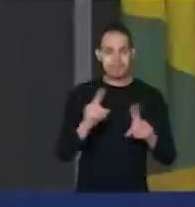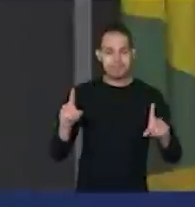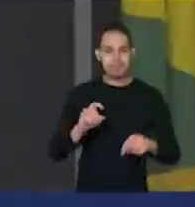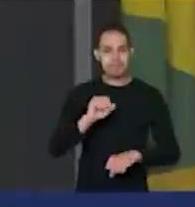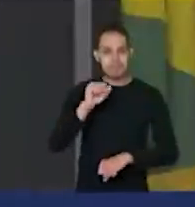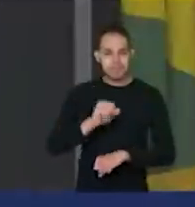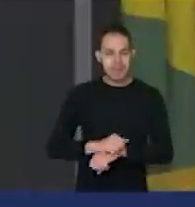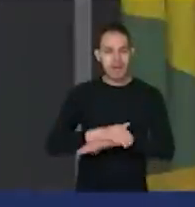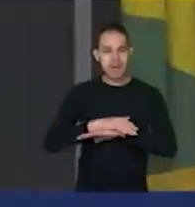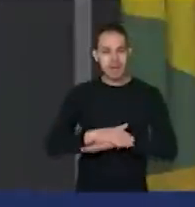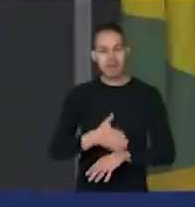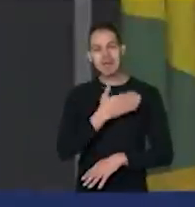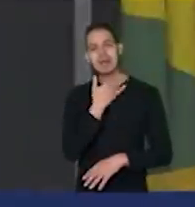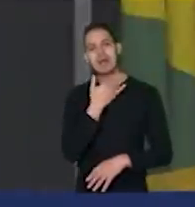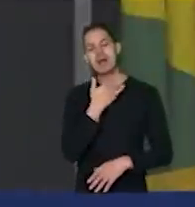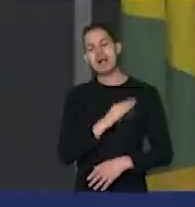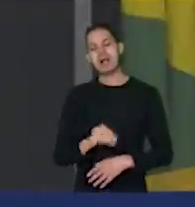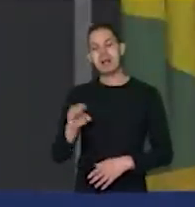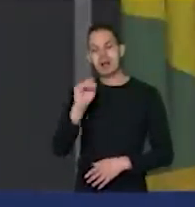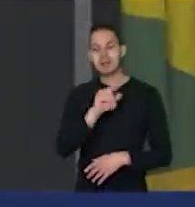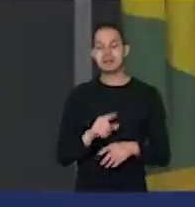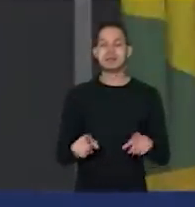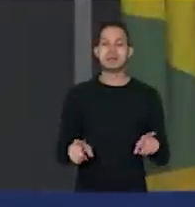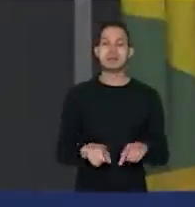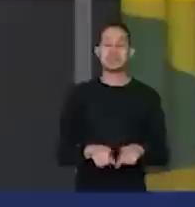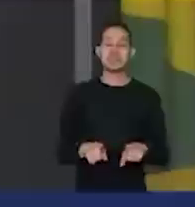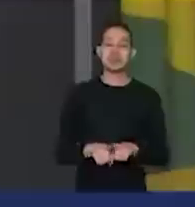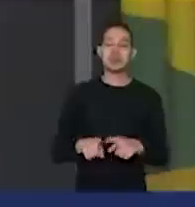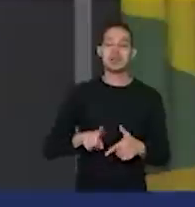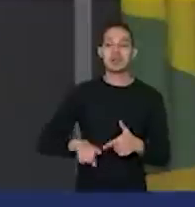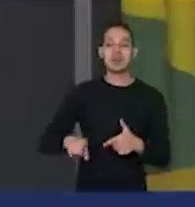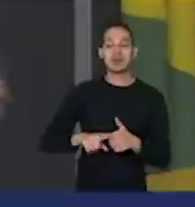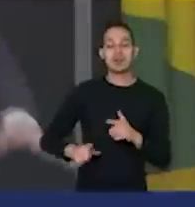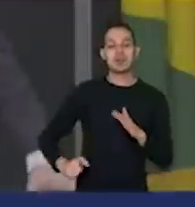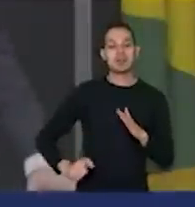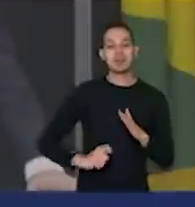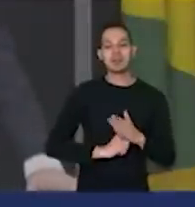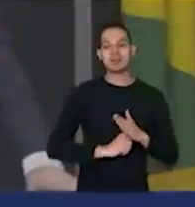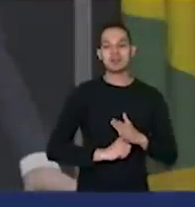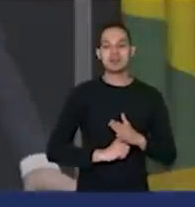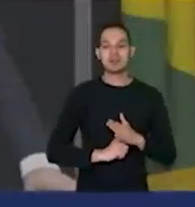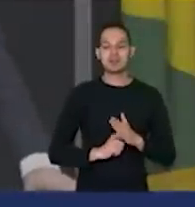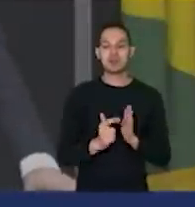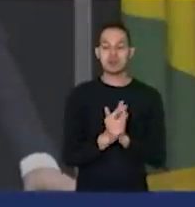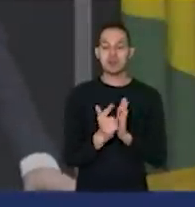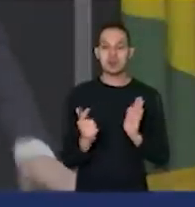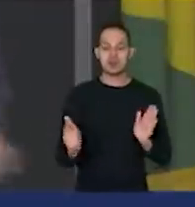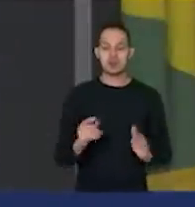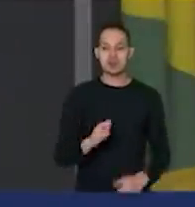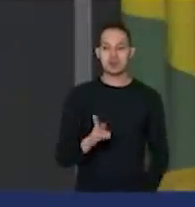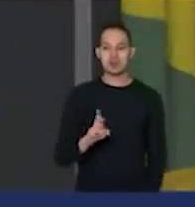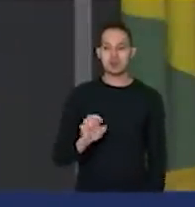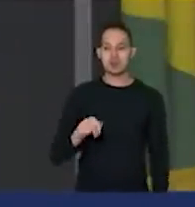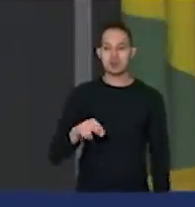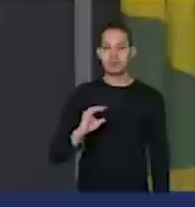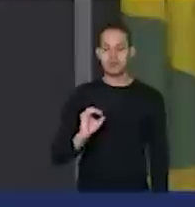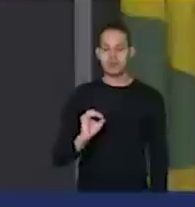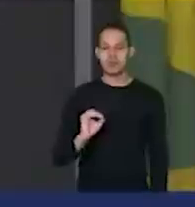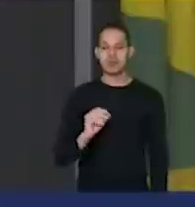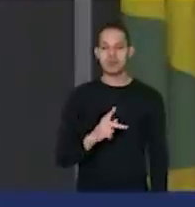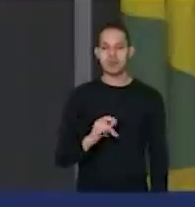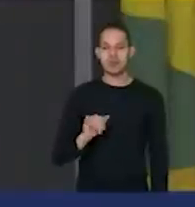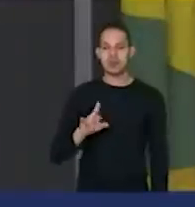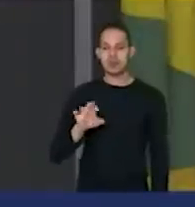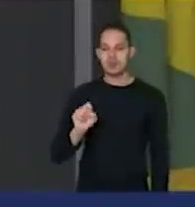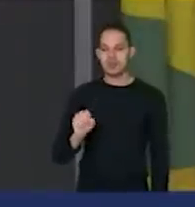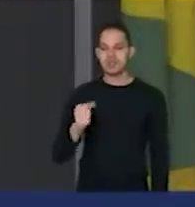Isso sem falar no escândalo também que foi denunciado pelo jornalista Breno Pires. Mais uma vez, eu falo